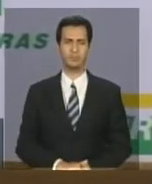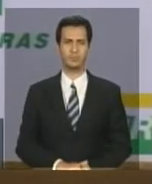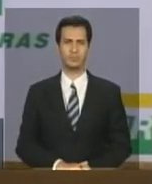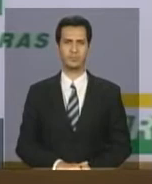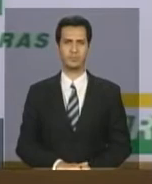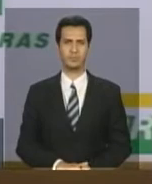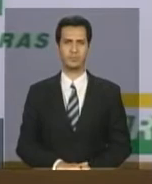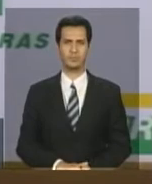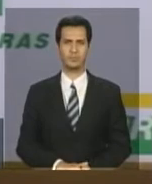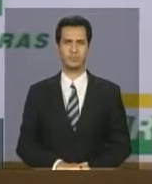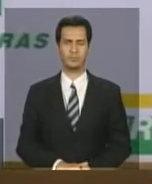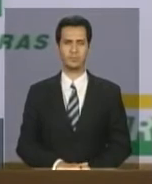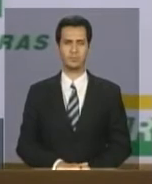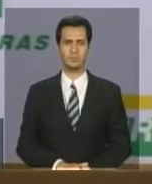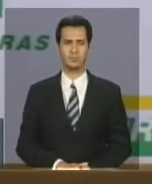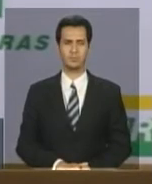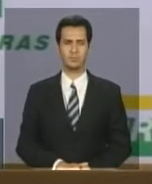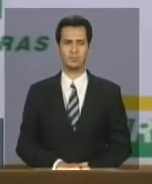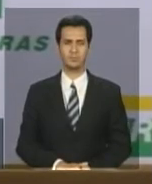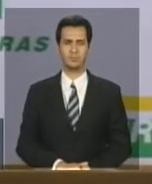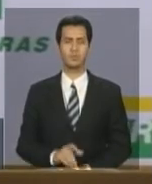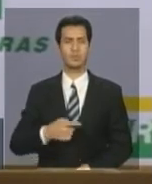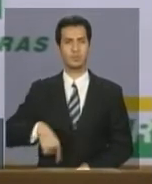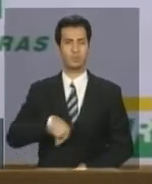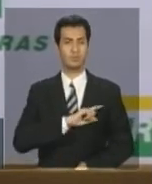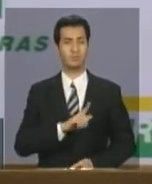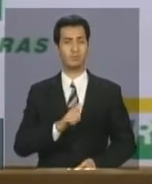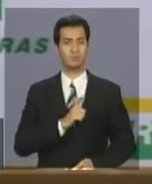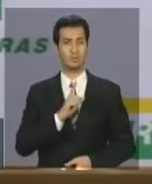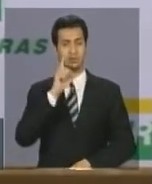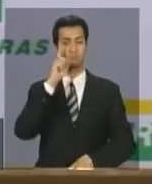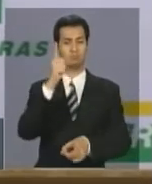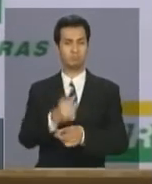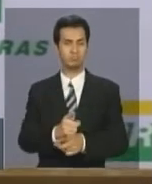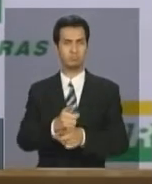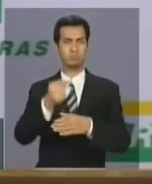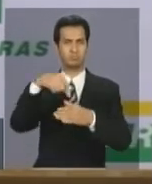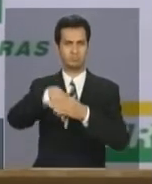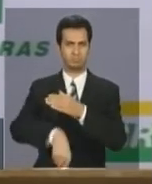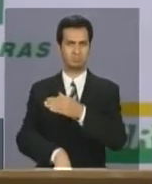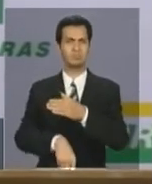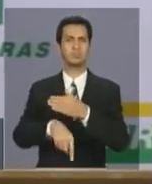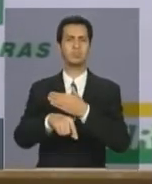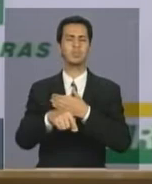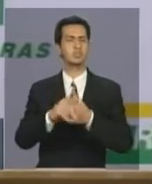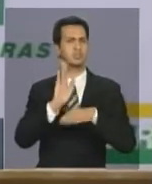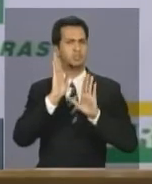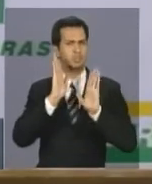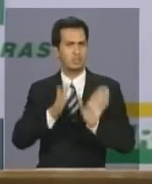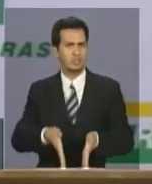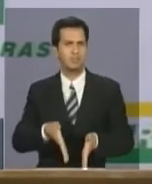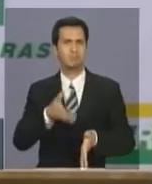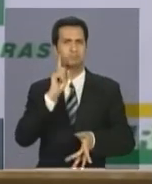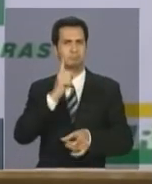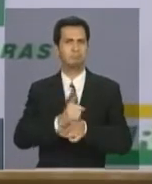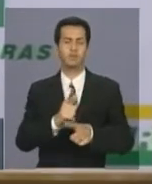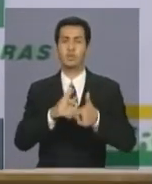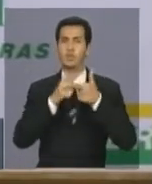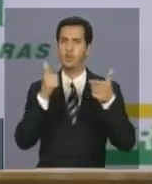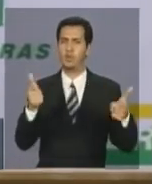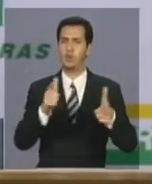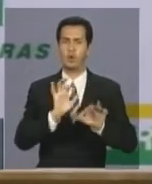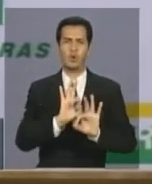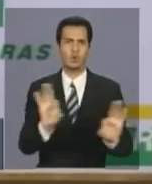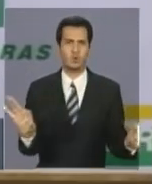Nós temos as descobertas, espetaculares descobertas, continuaremos disciplinados na